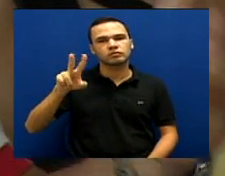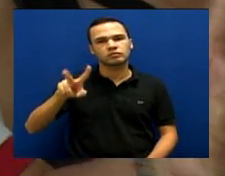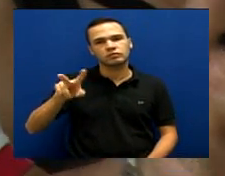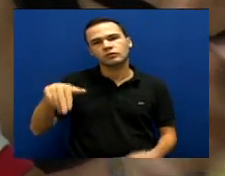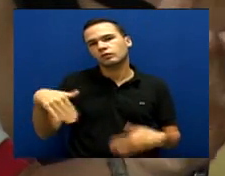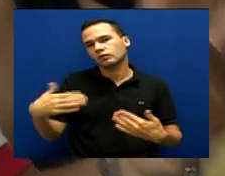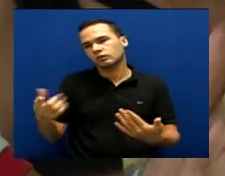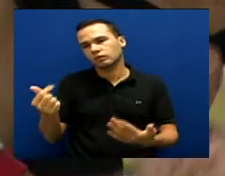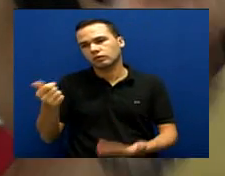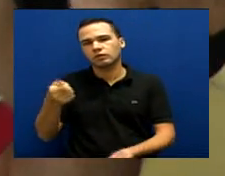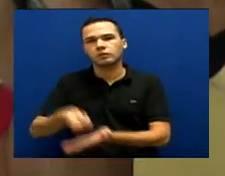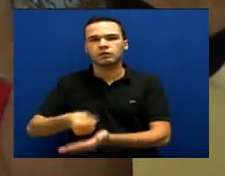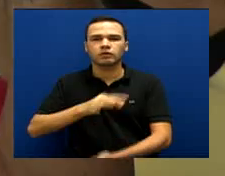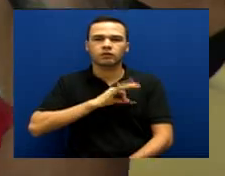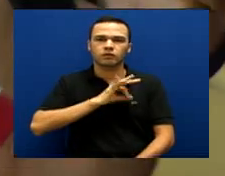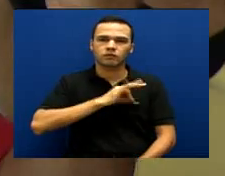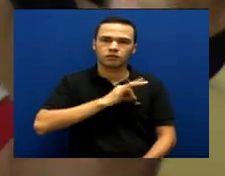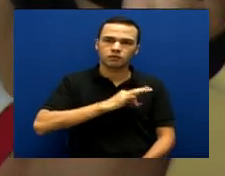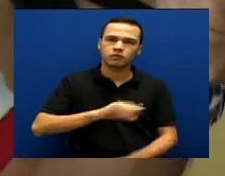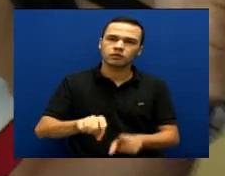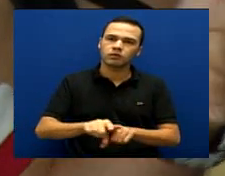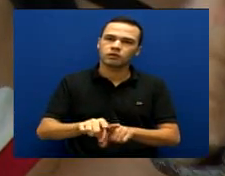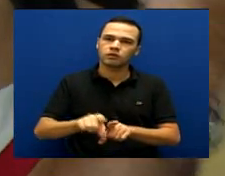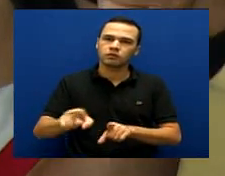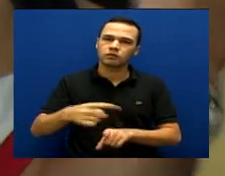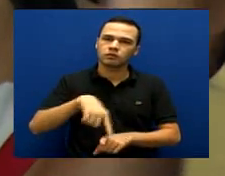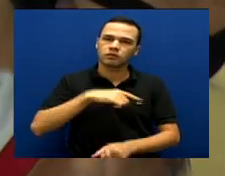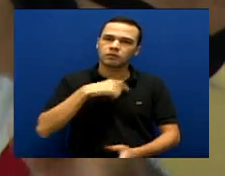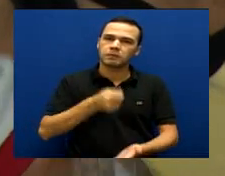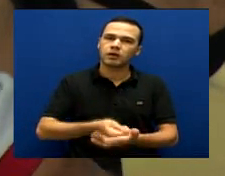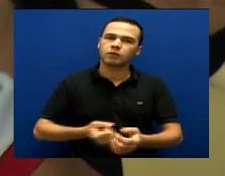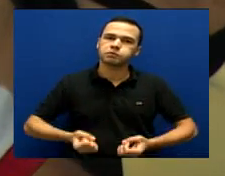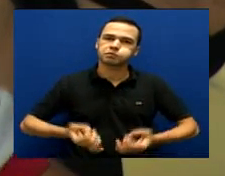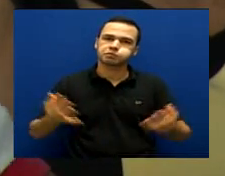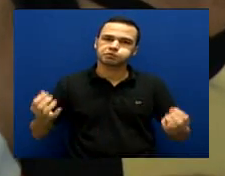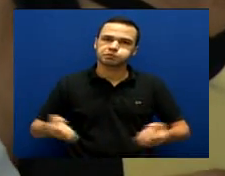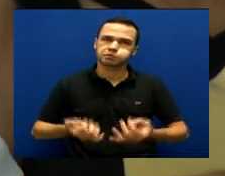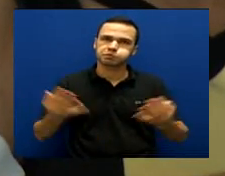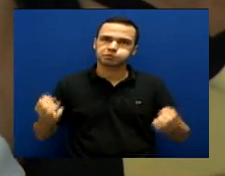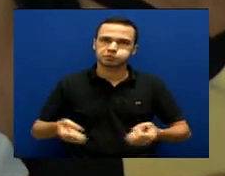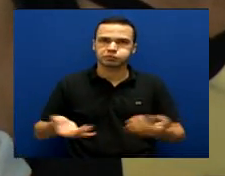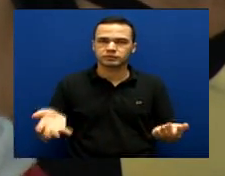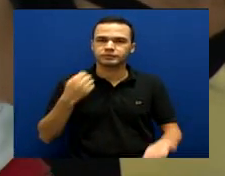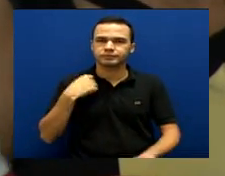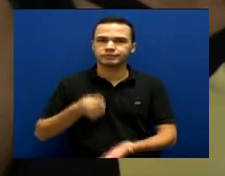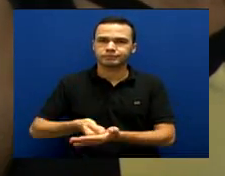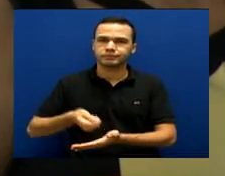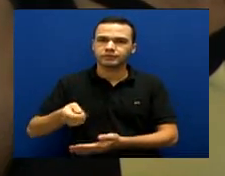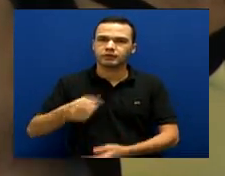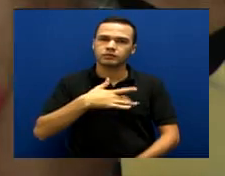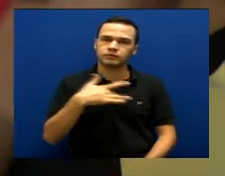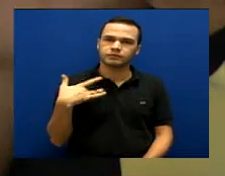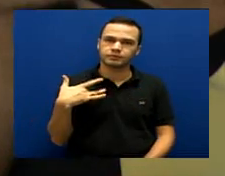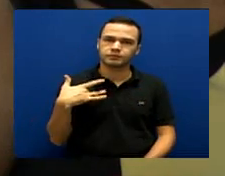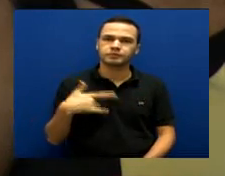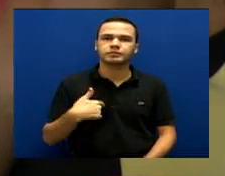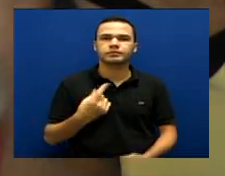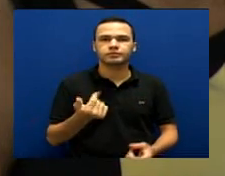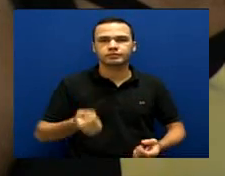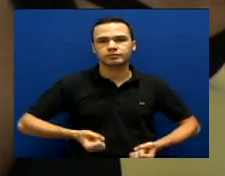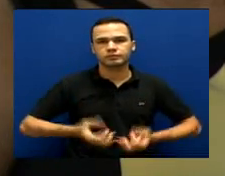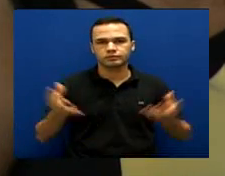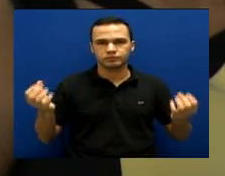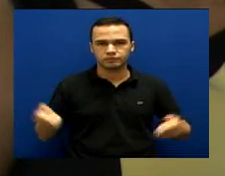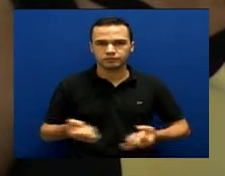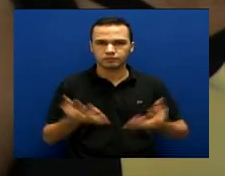com o pagamento de salários quanto nós gastamos com a com a com a saúde quanto nós já gastamos